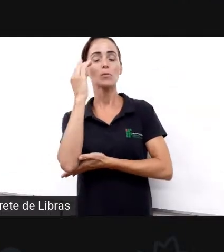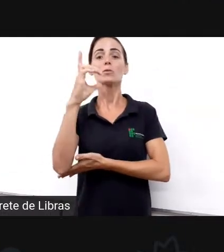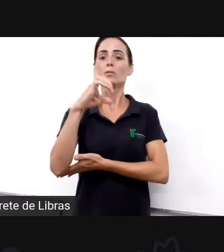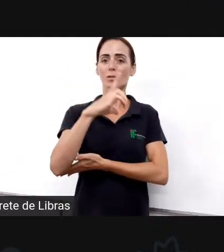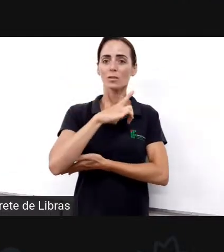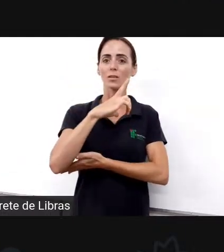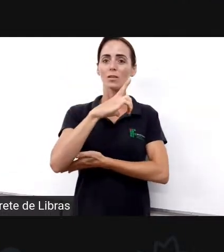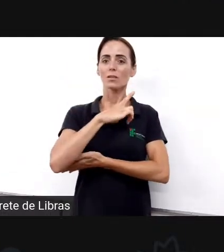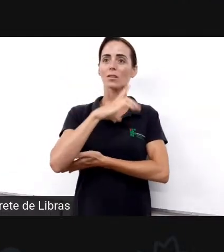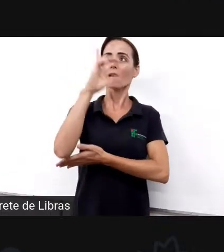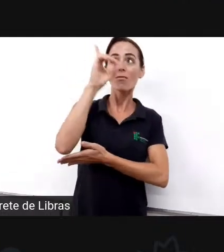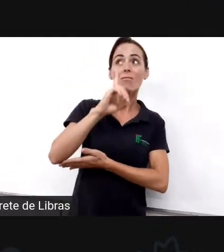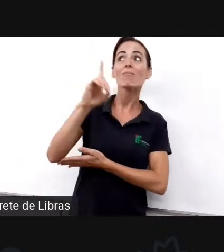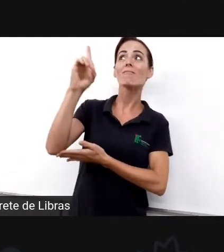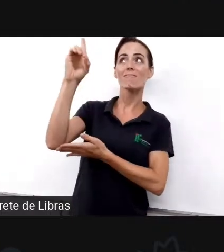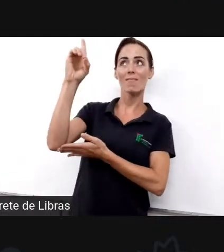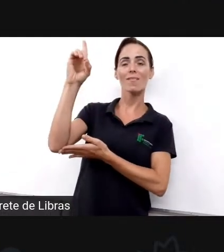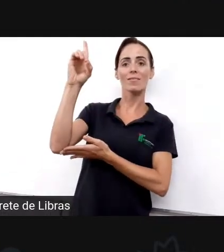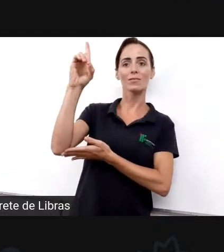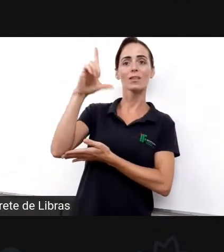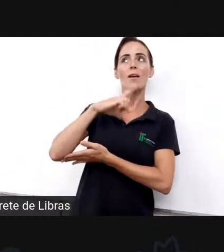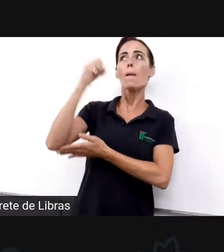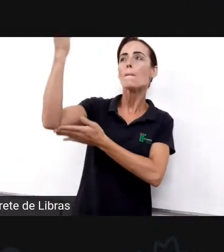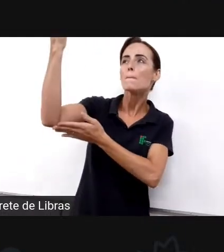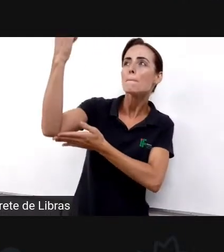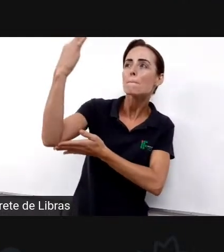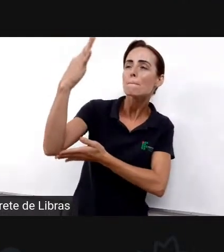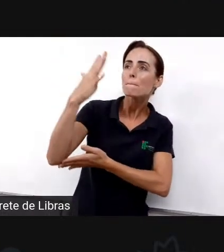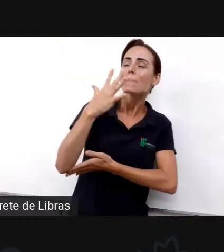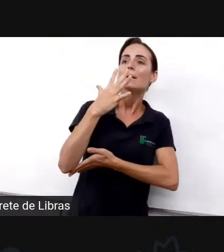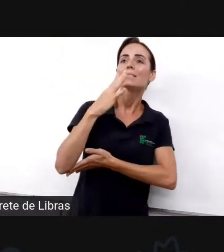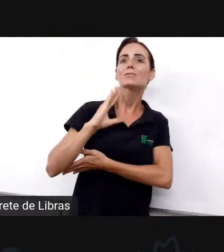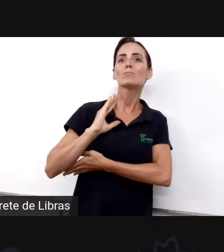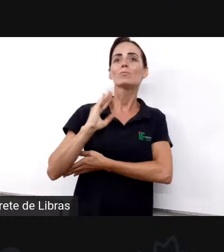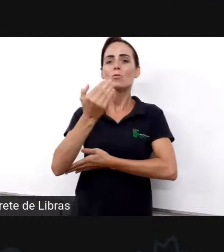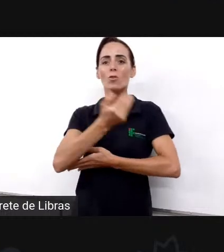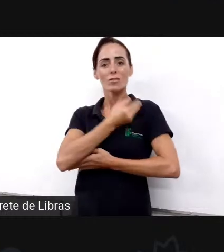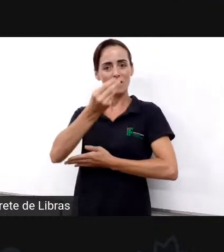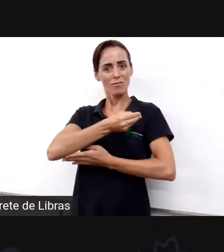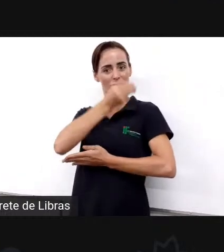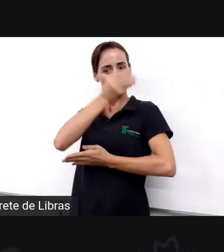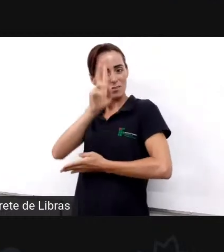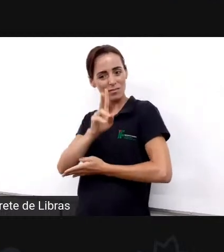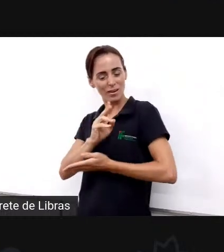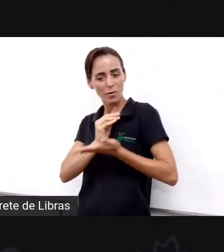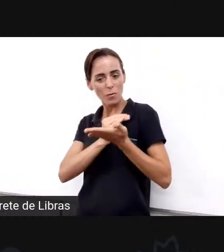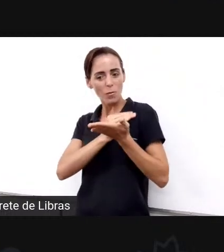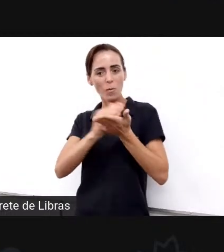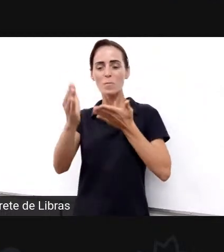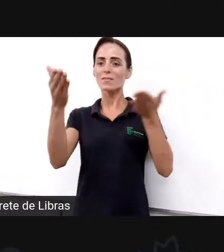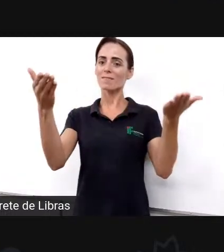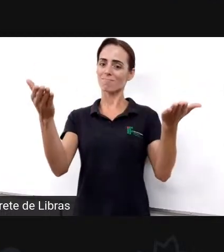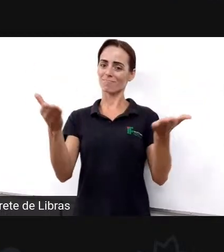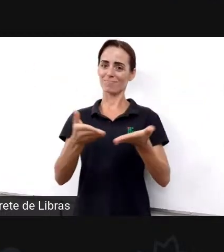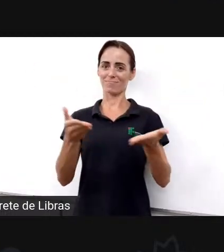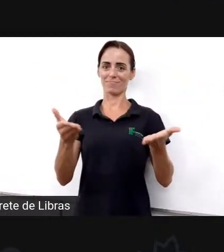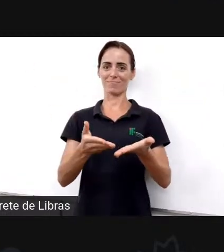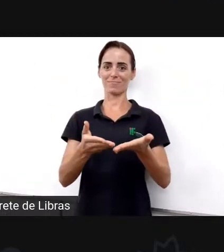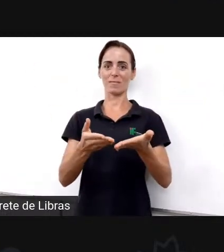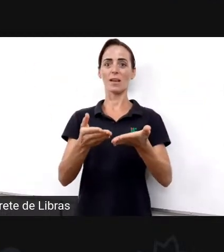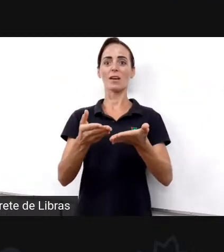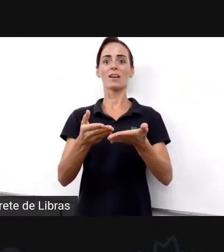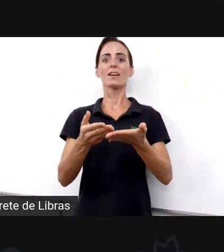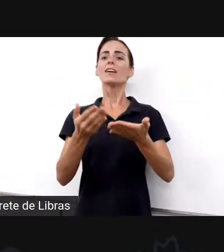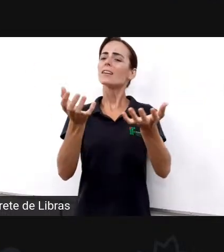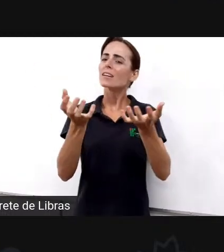de Deus. Pedimos bênção para a nossa nova jornada que se inicia. É nesta hora que queremos agradecer